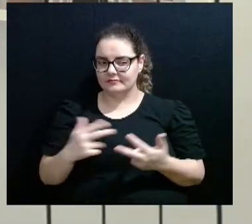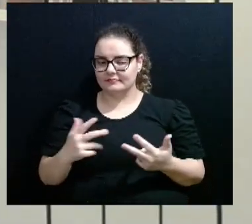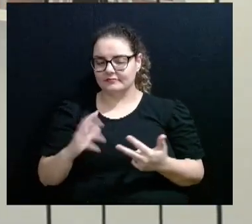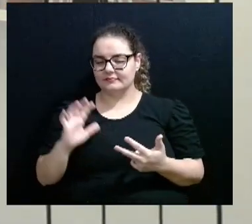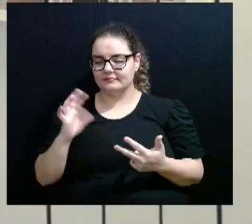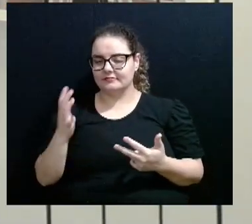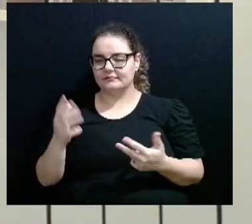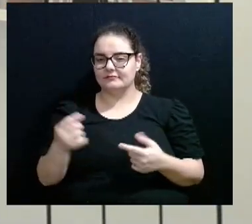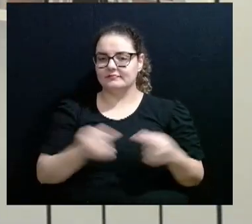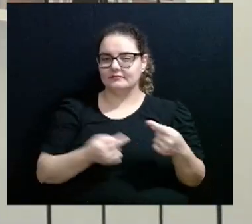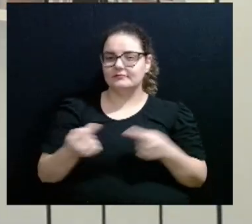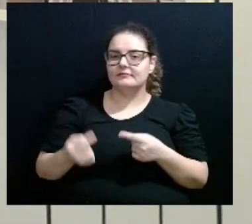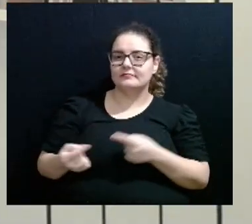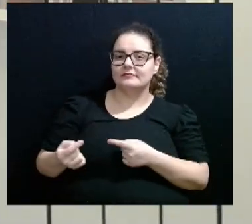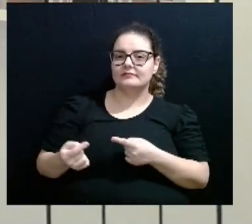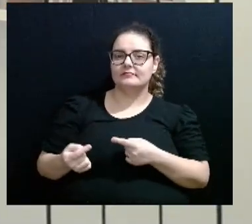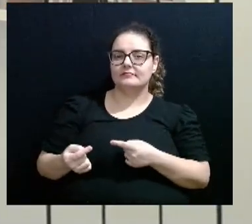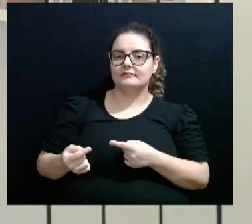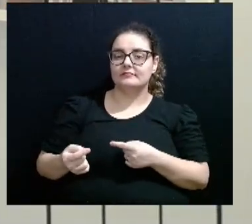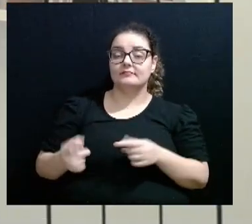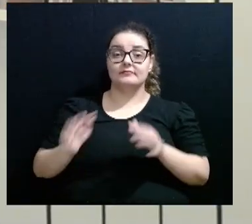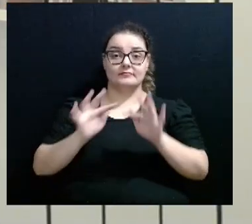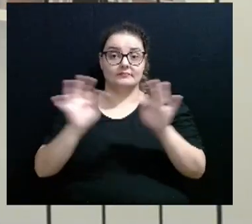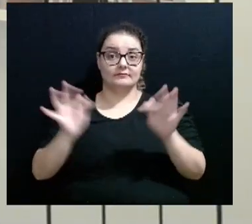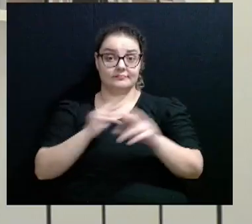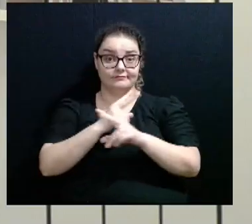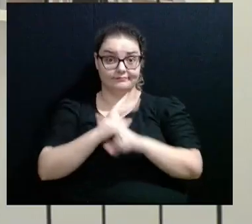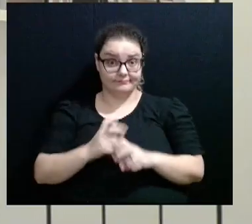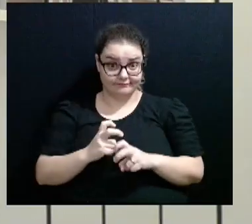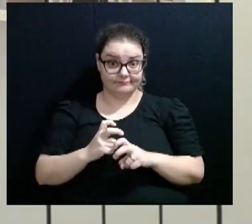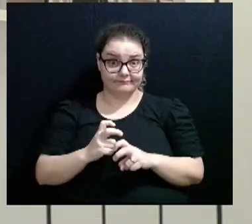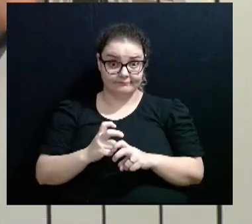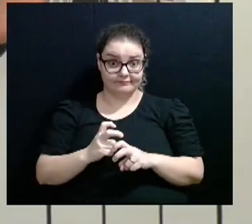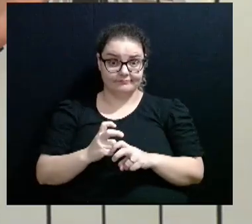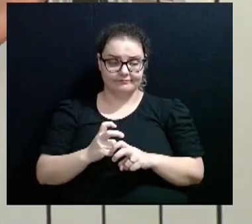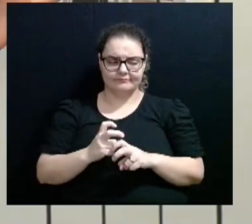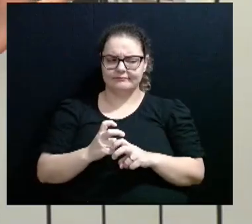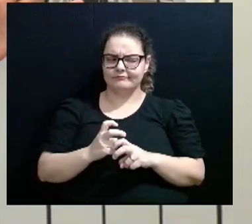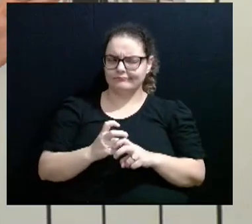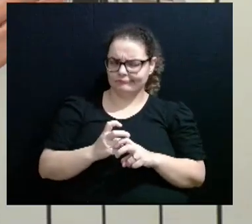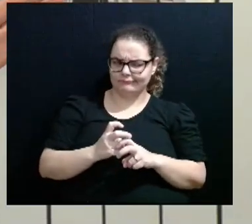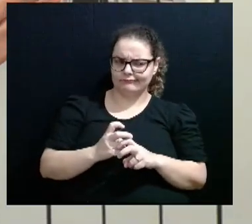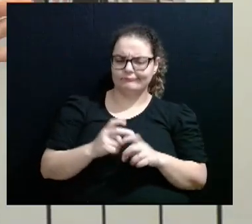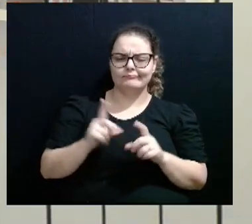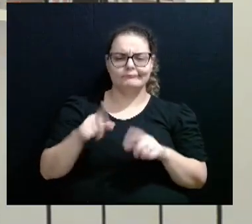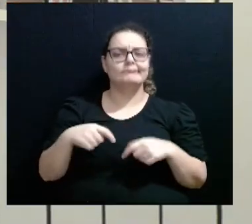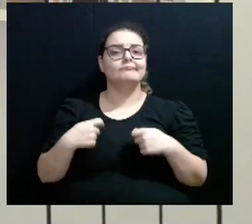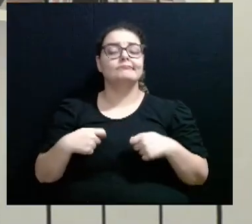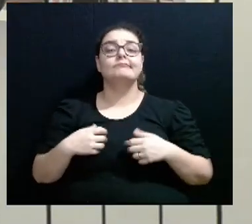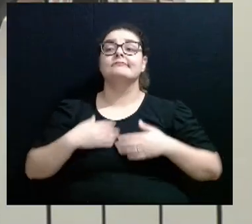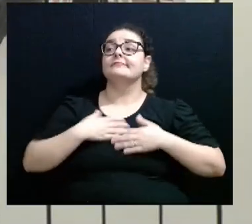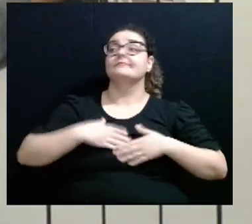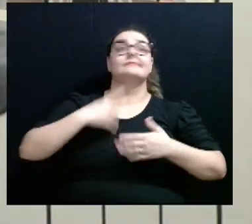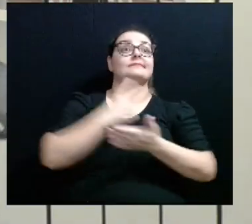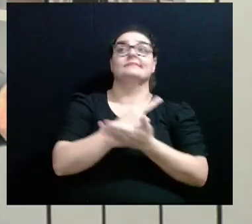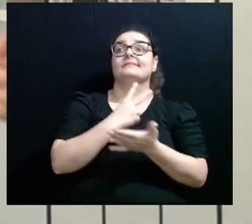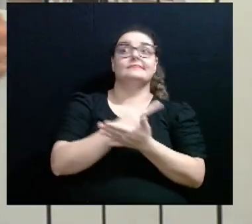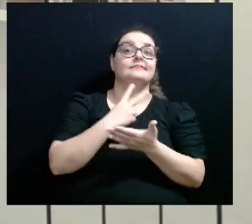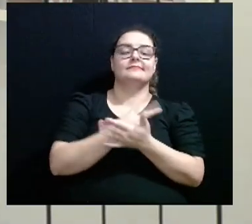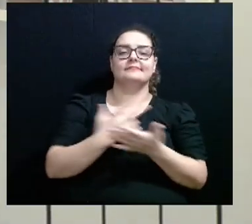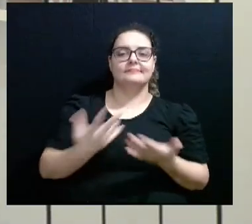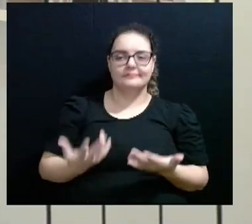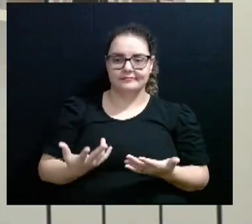discutido: felicidade tóxica, que é a necessidade de estar bem o tempo todo. Nos ambientes